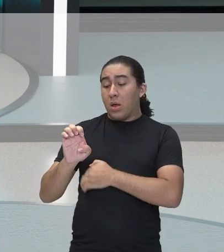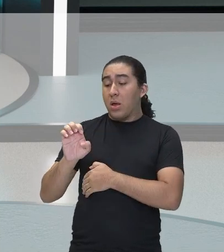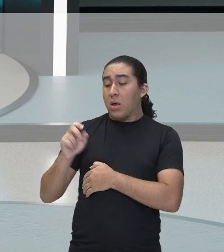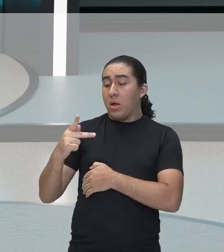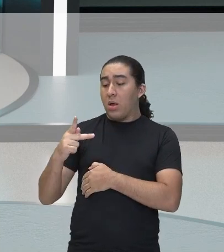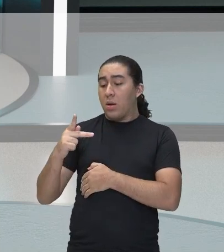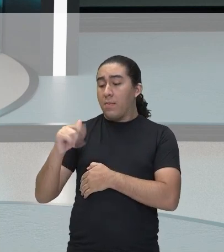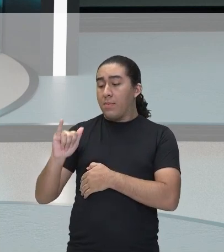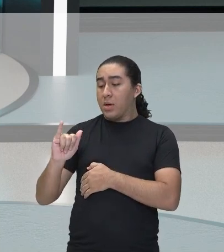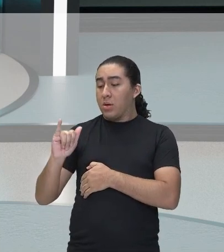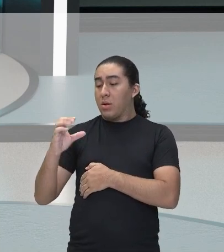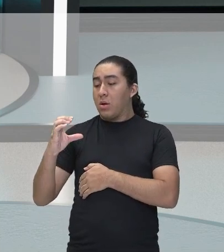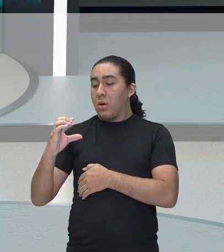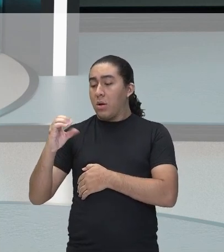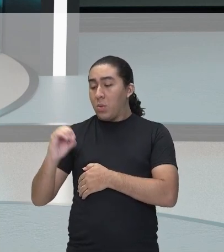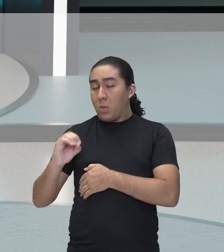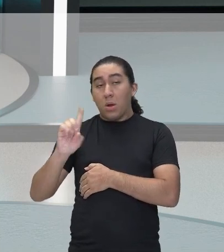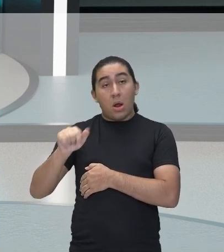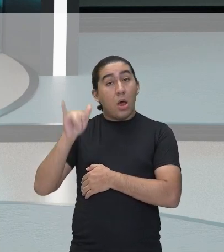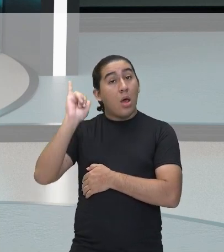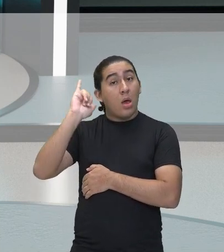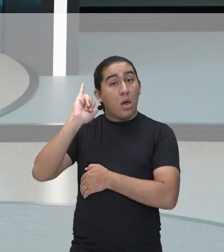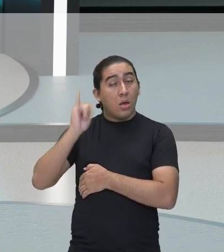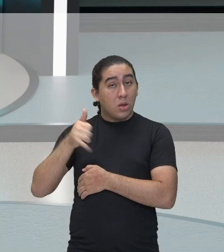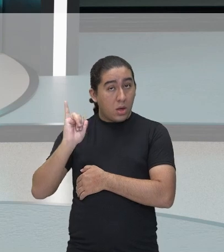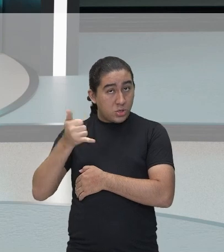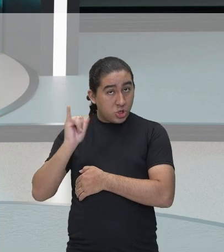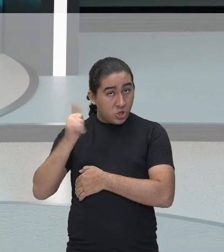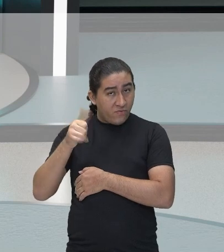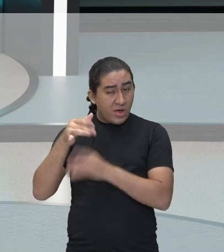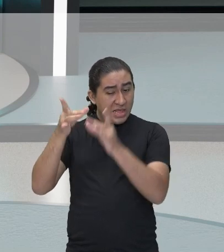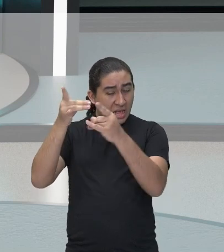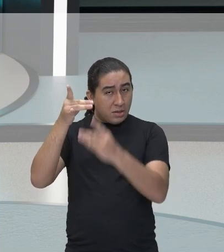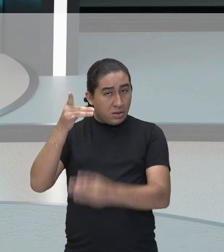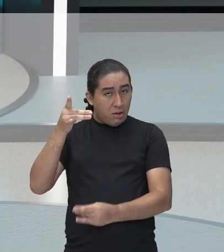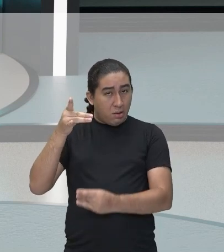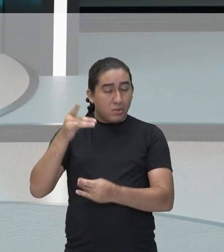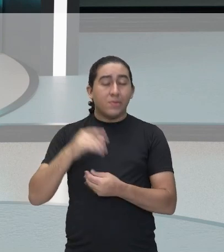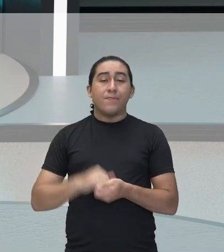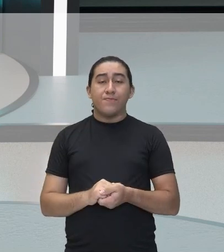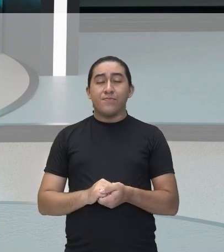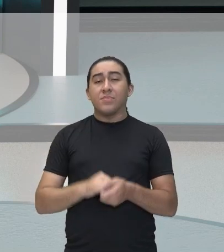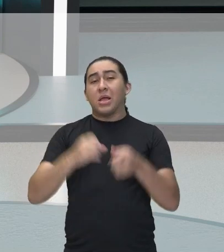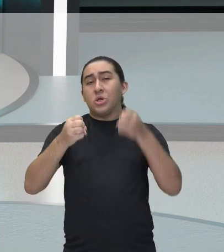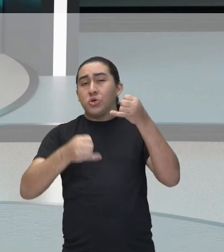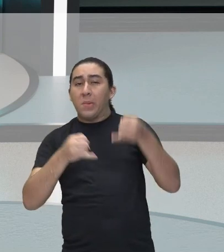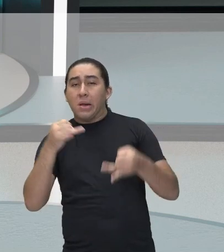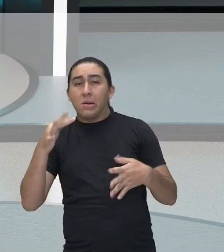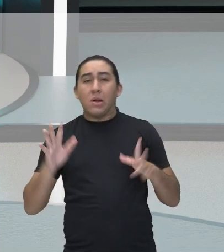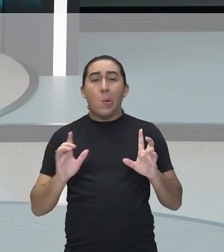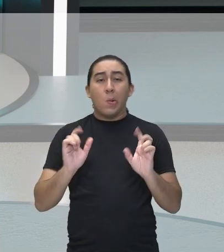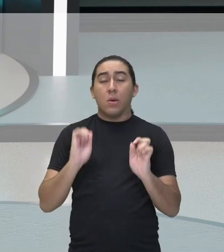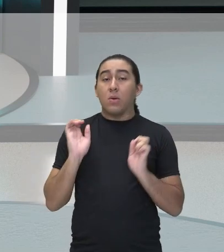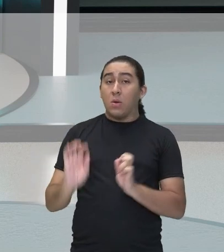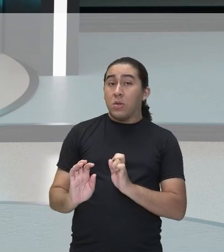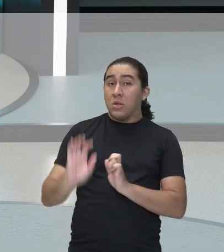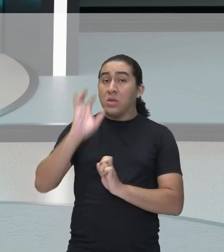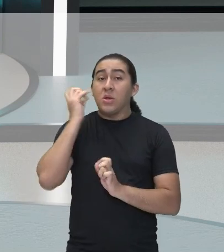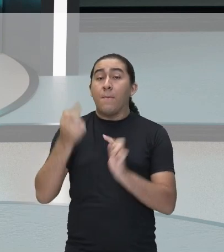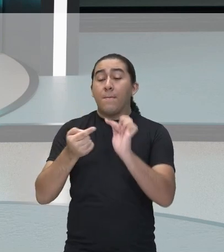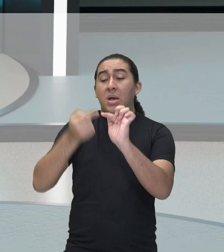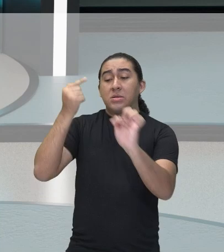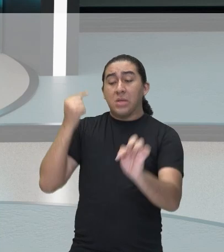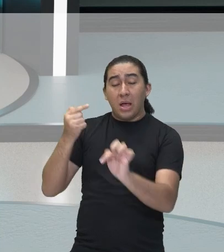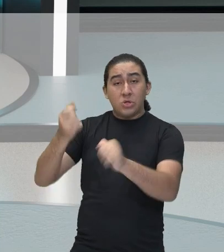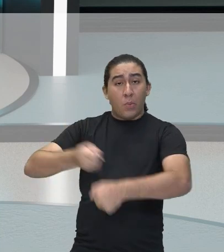as narrativas mais longas, né? Então, vai contar os feitos. Nessa poesia épica,